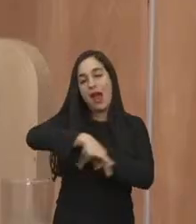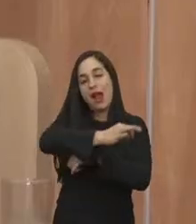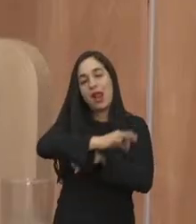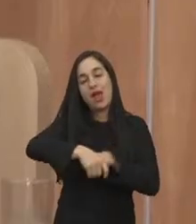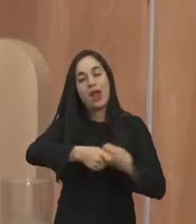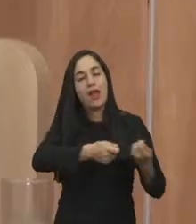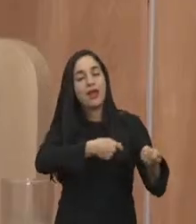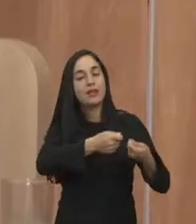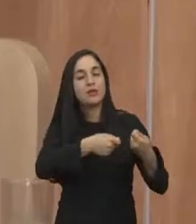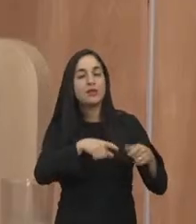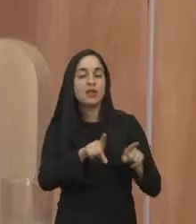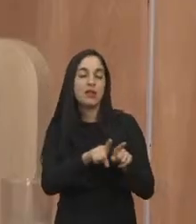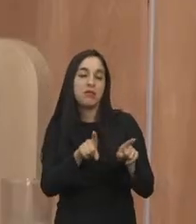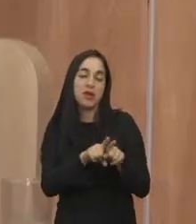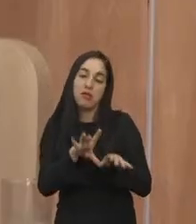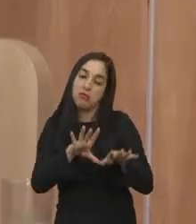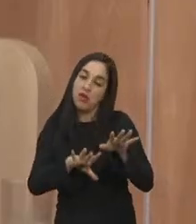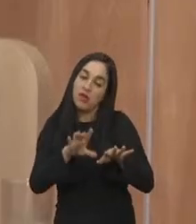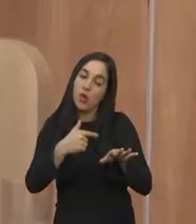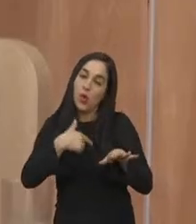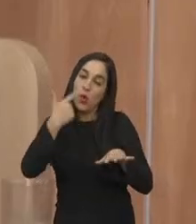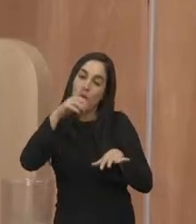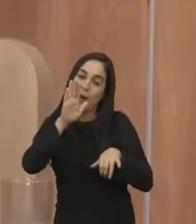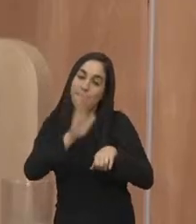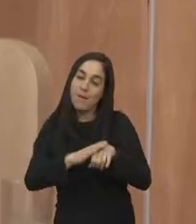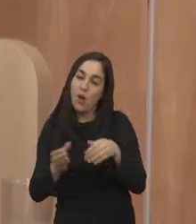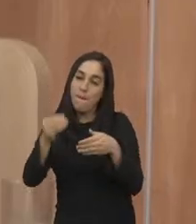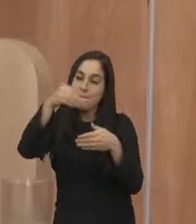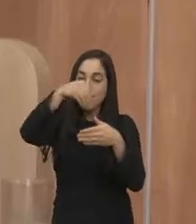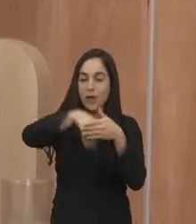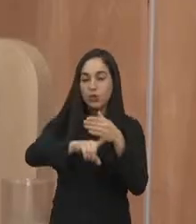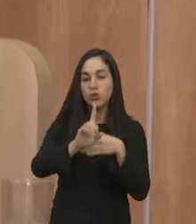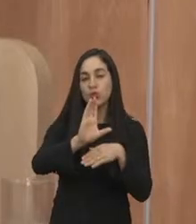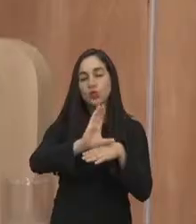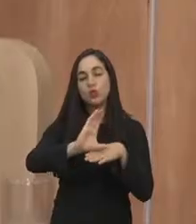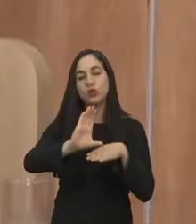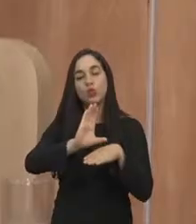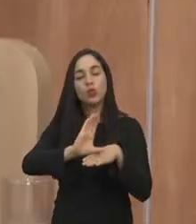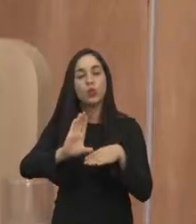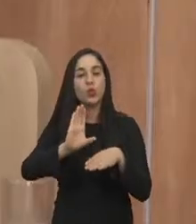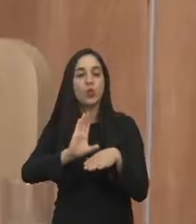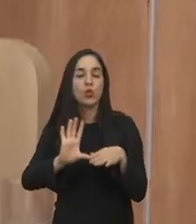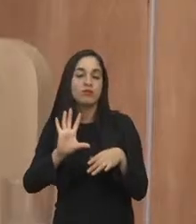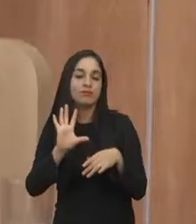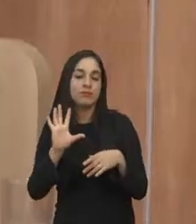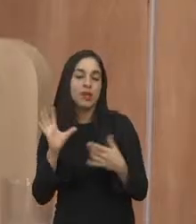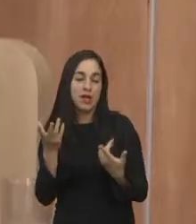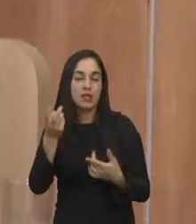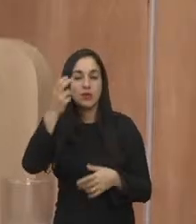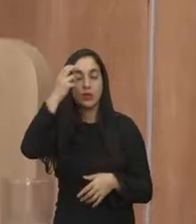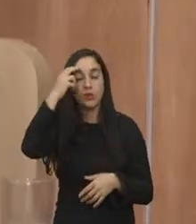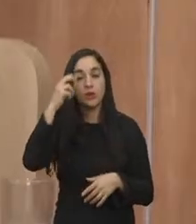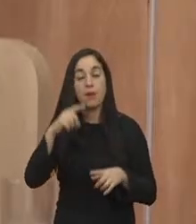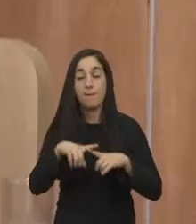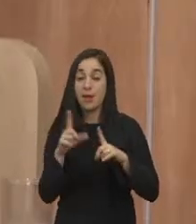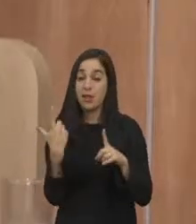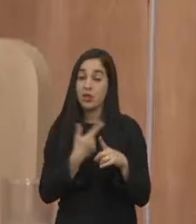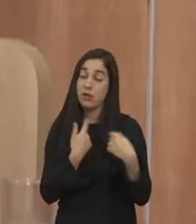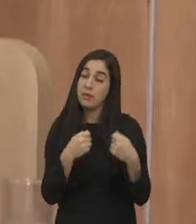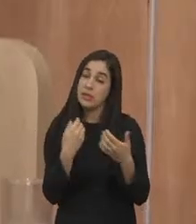que a gente consiga fazer algum desenho, que a gente consiga a oferta. Mas ainda precisa do estudo e a gente ainda